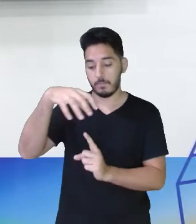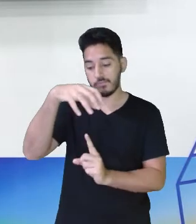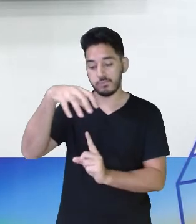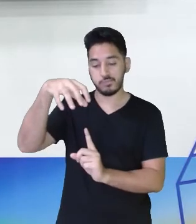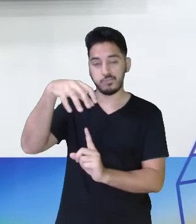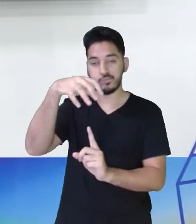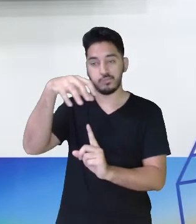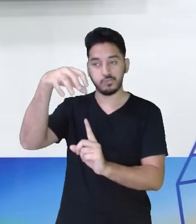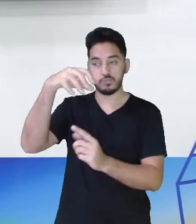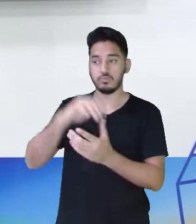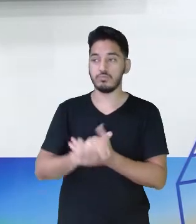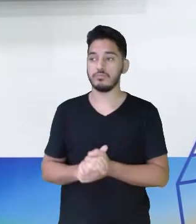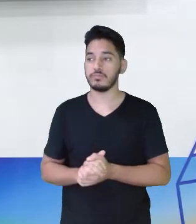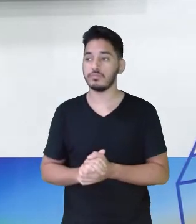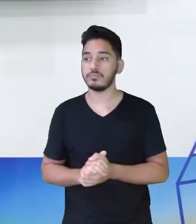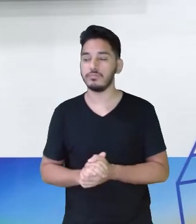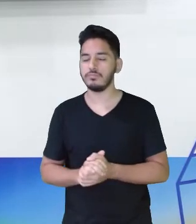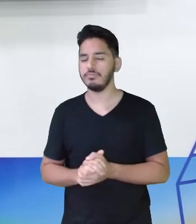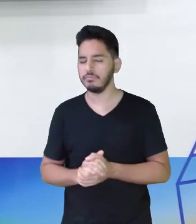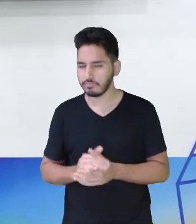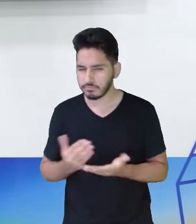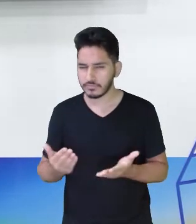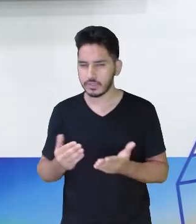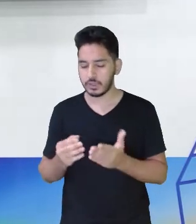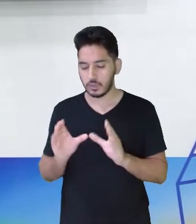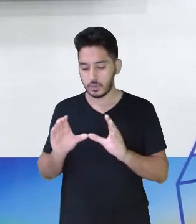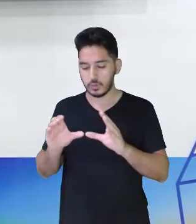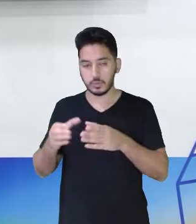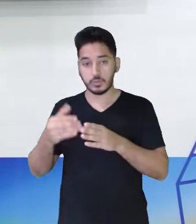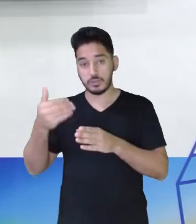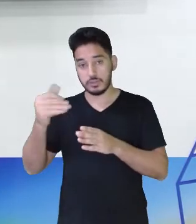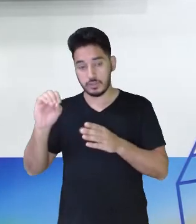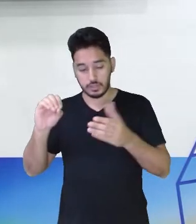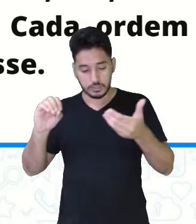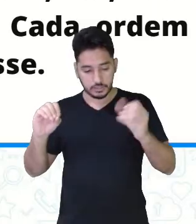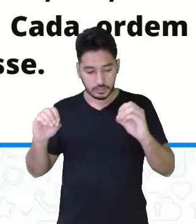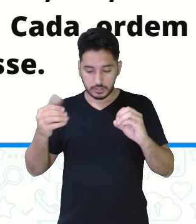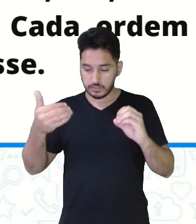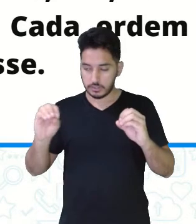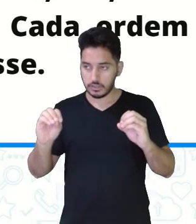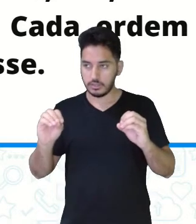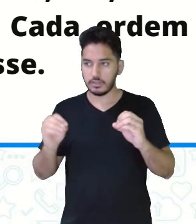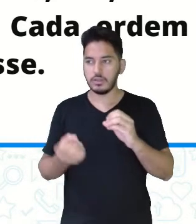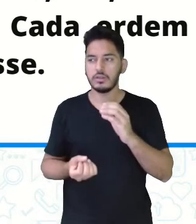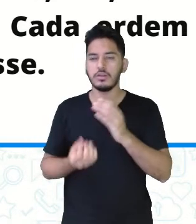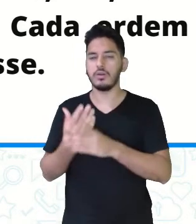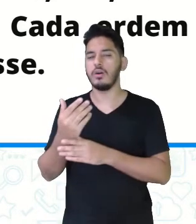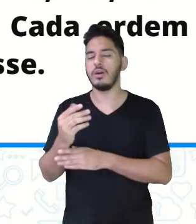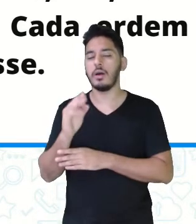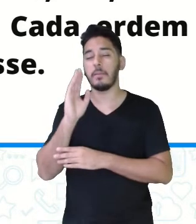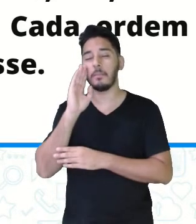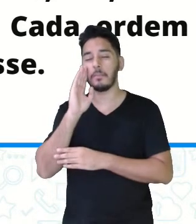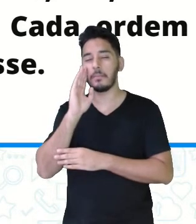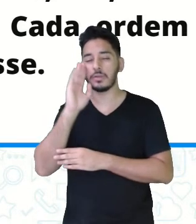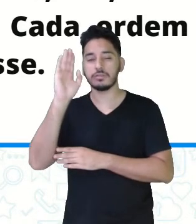balões, beleza? A partir do agrupamento de 10 em 10, surgiu a primeira definição. O